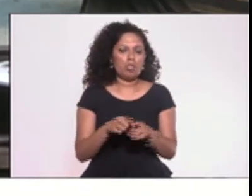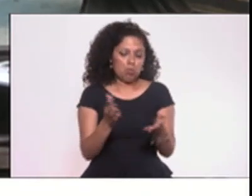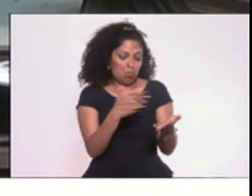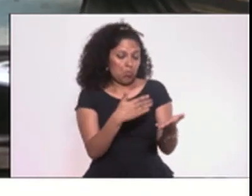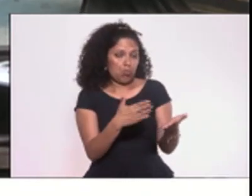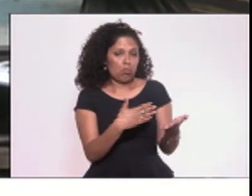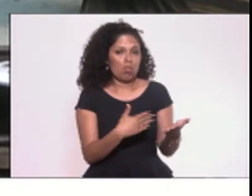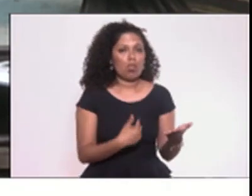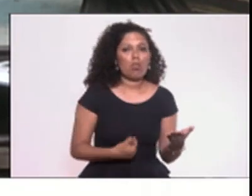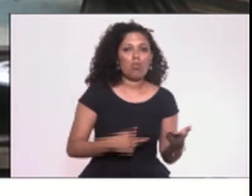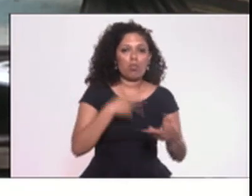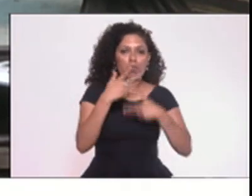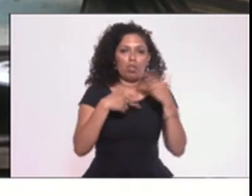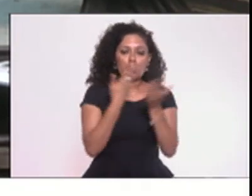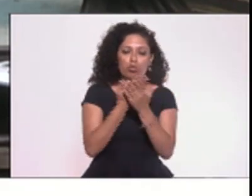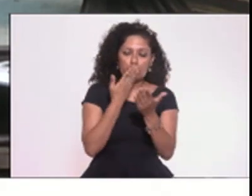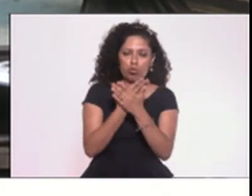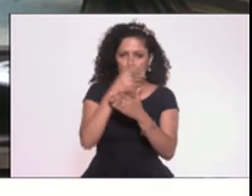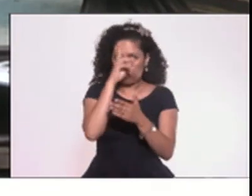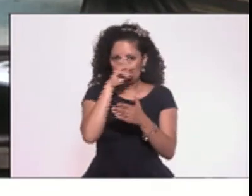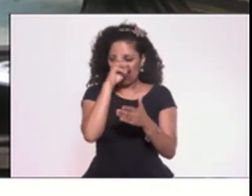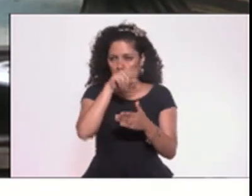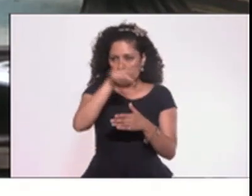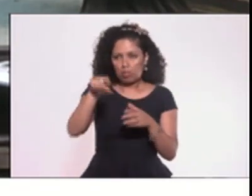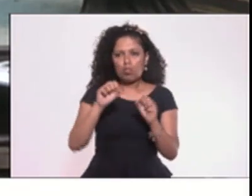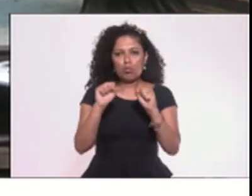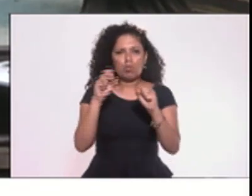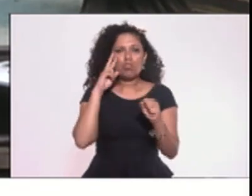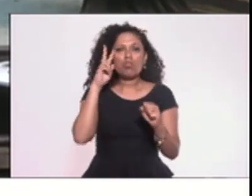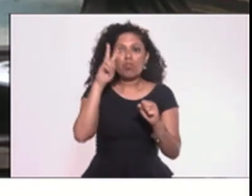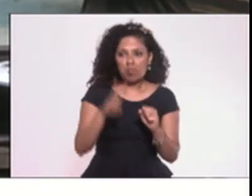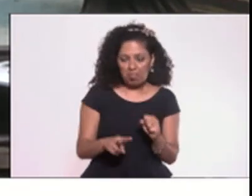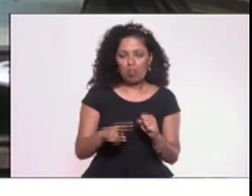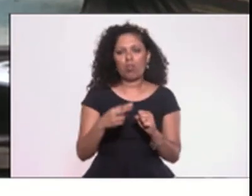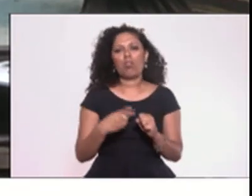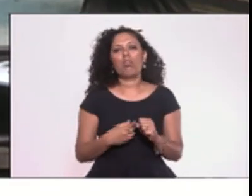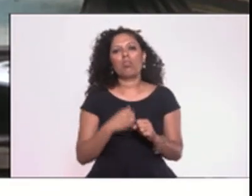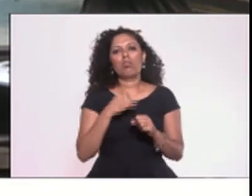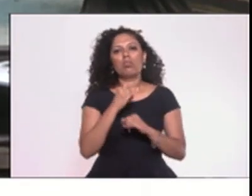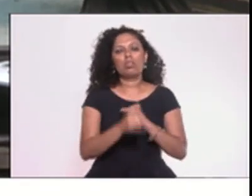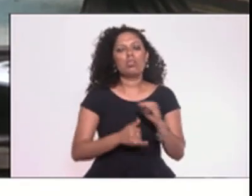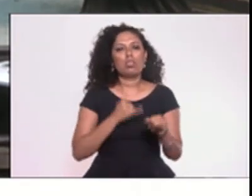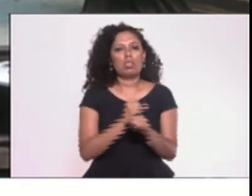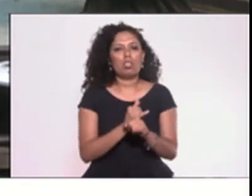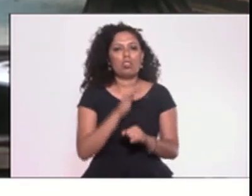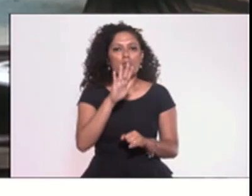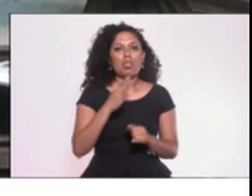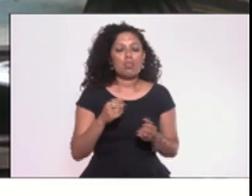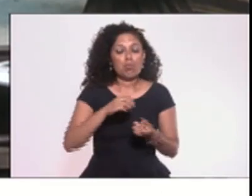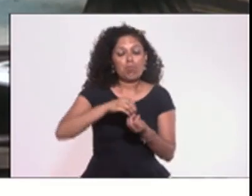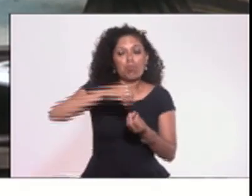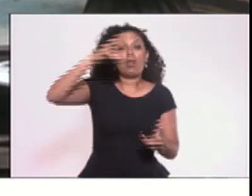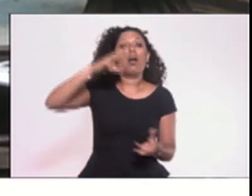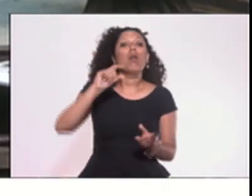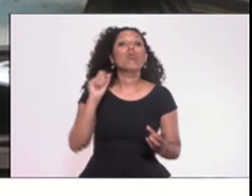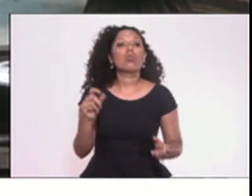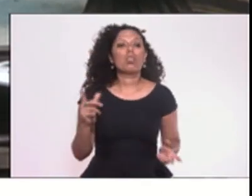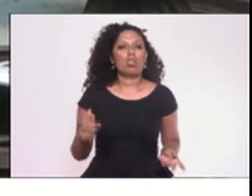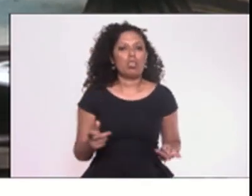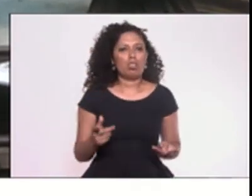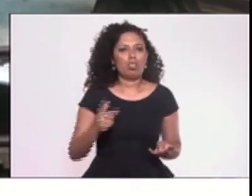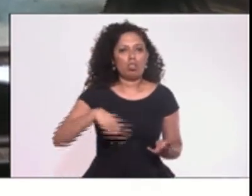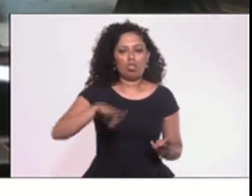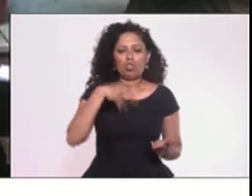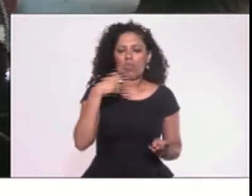apresenta estudos de caso, que os senhores podem fazer o download gratuitamente. Agora, aqui eu trouxe a surpresa. Porque a gente